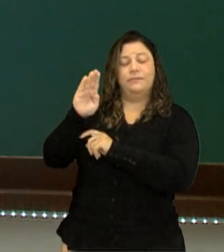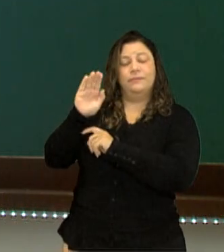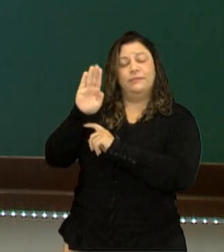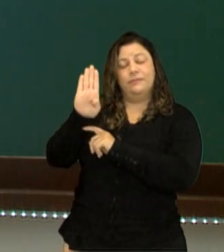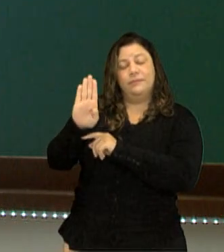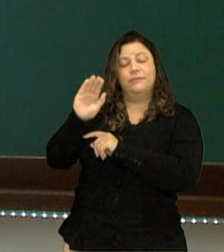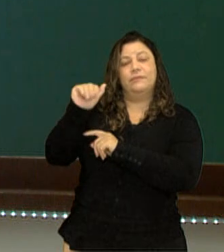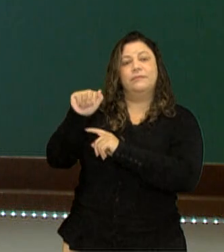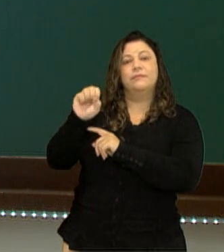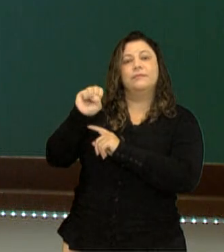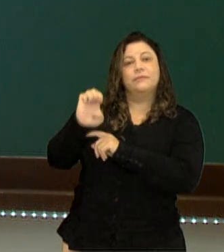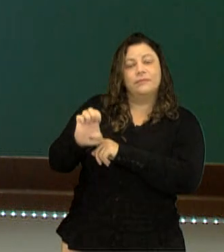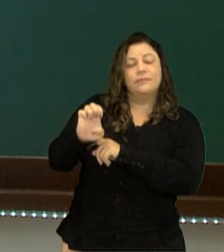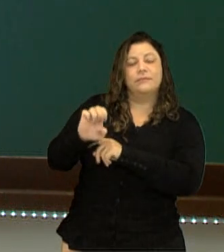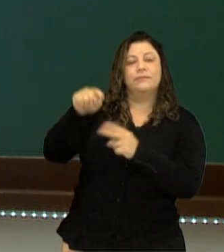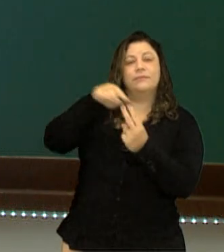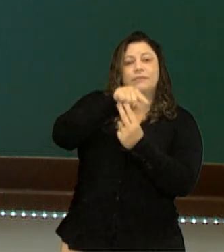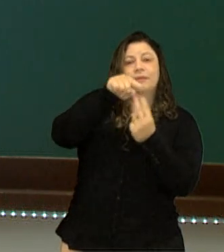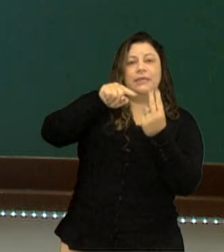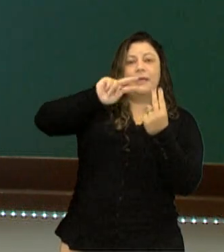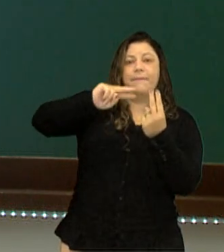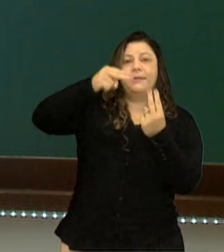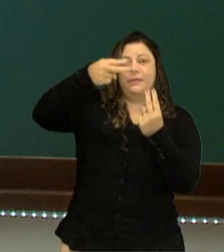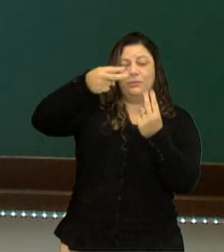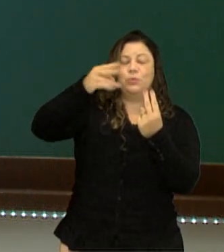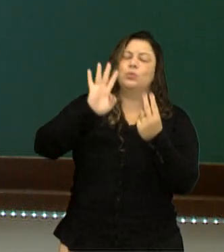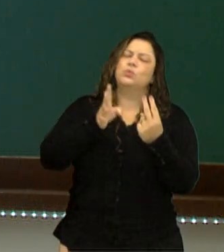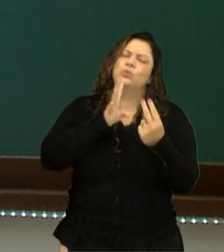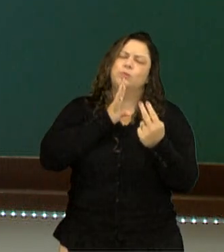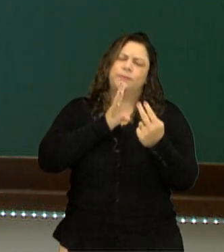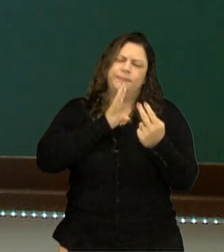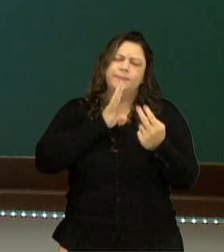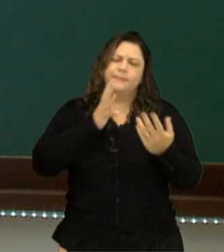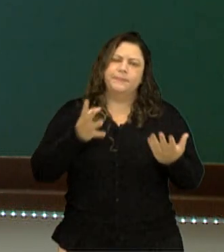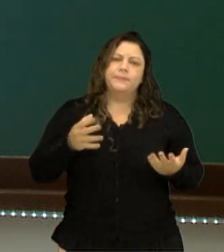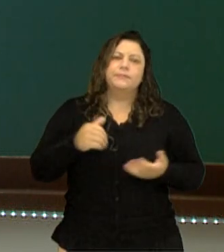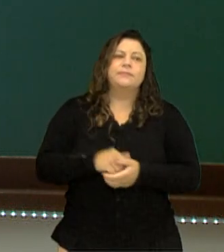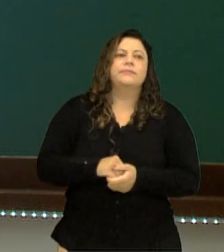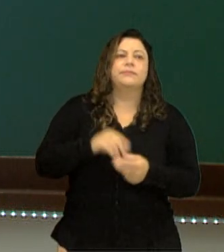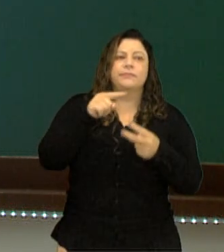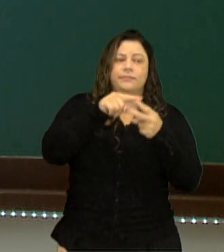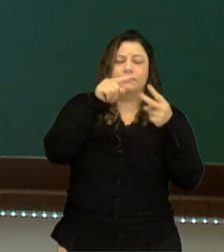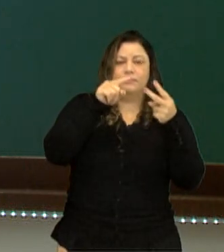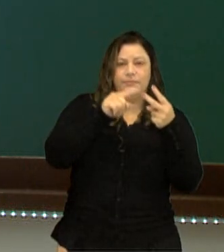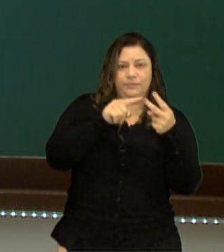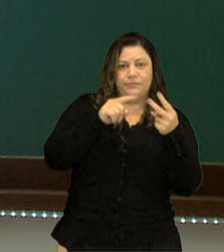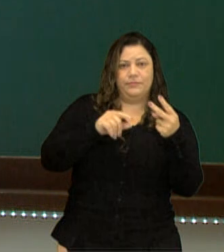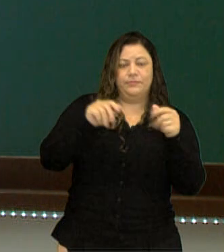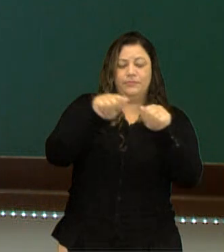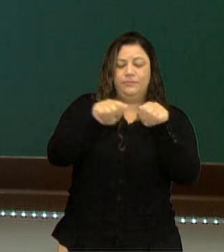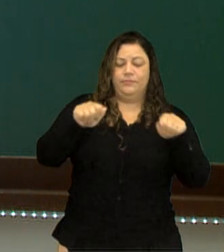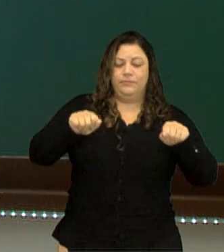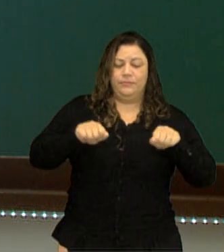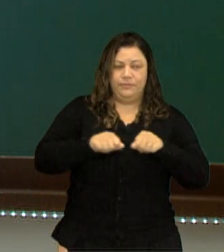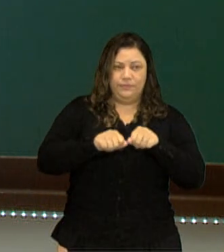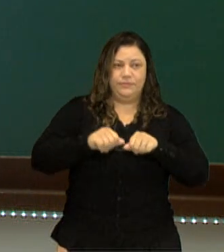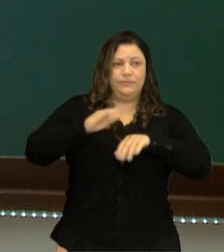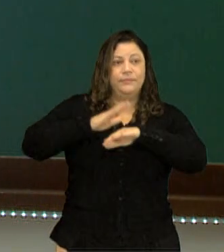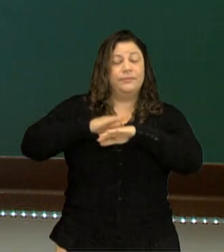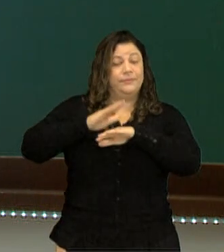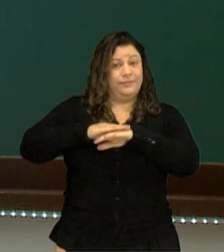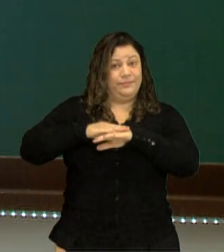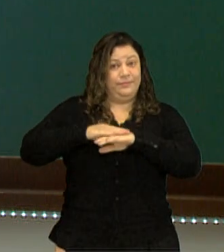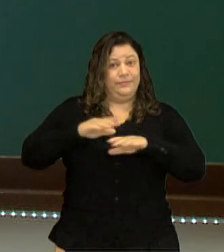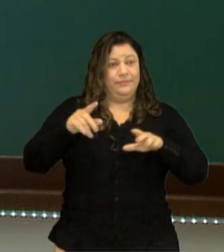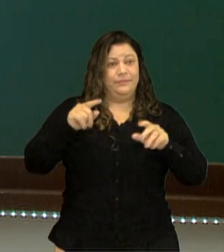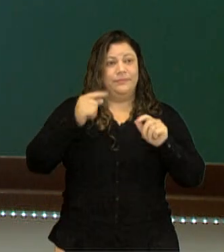quê? πr ao quadrado, que a gente já conhece. No caso da base, a gente vai ter 2 áreas da base. Mais a área lateral